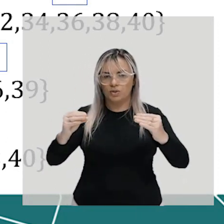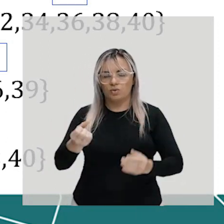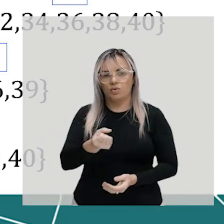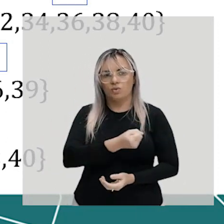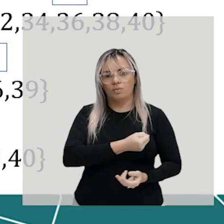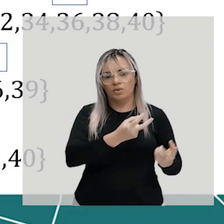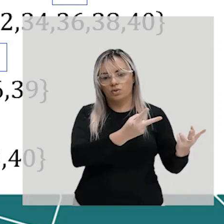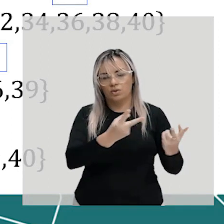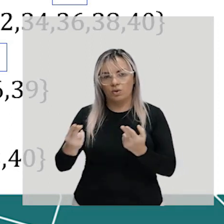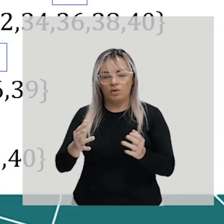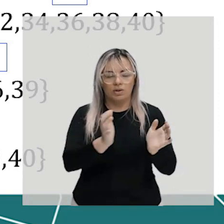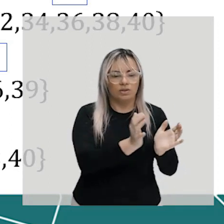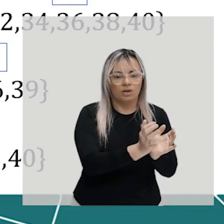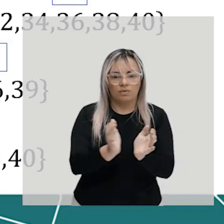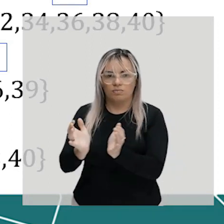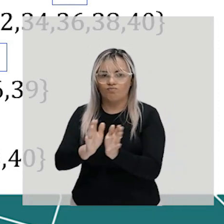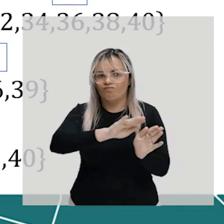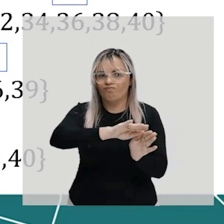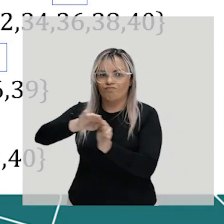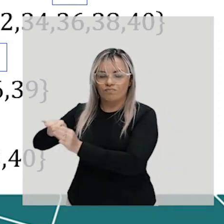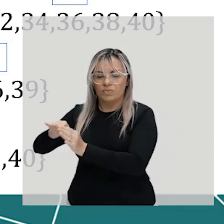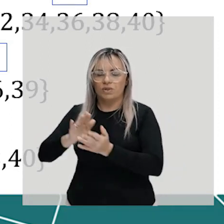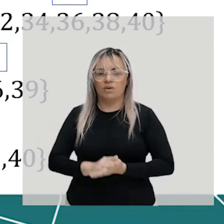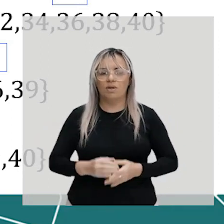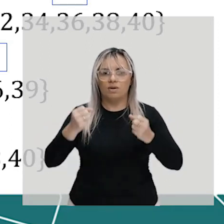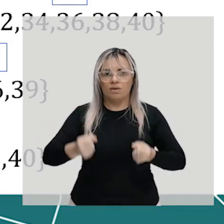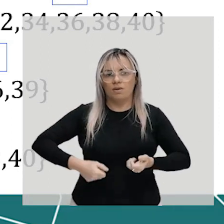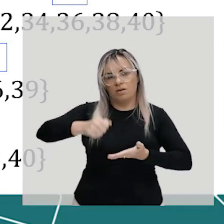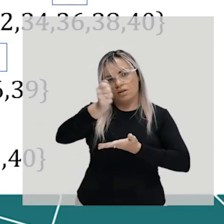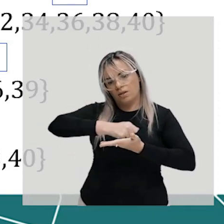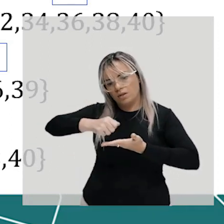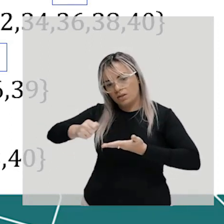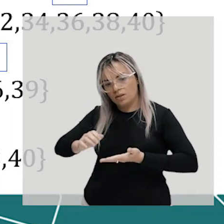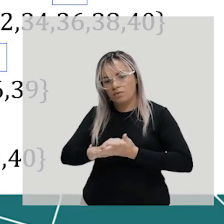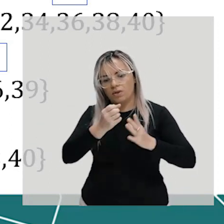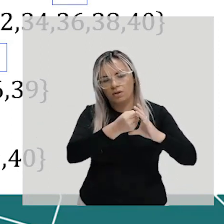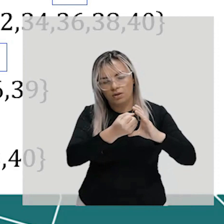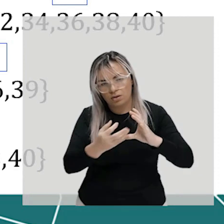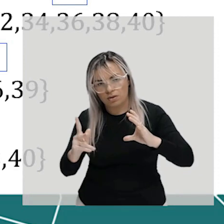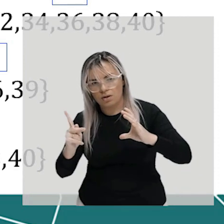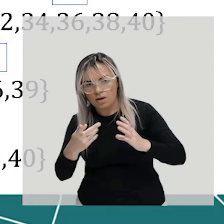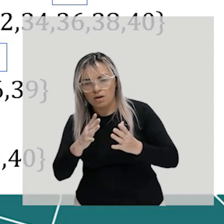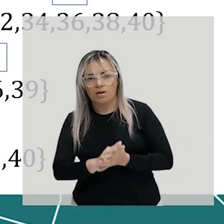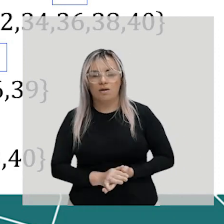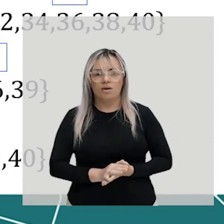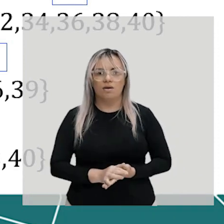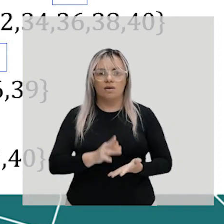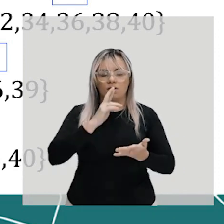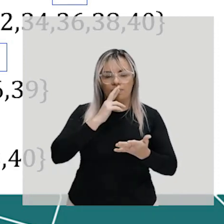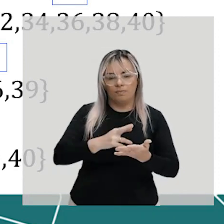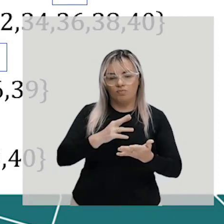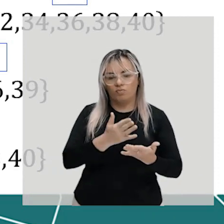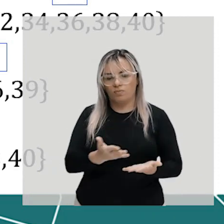subconjuntos de múltiplos né para poder então escrever esse Conjunto H certinho e dá a resposta claro né porque